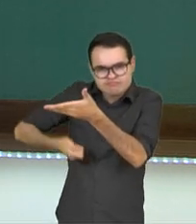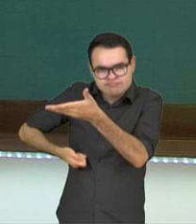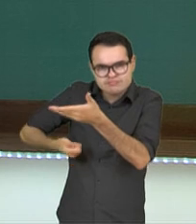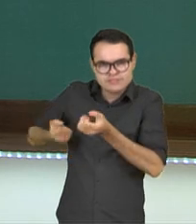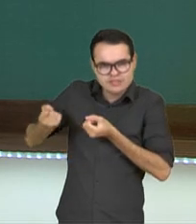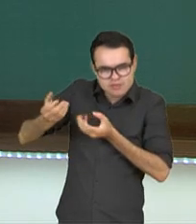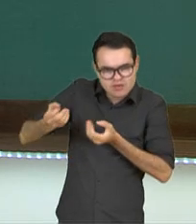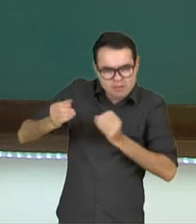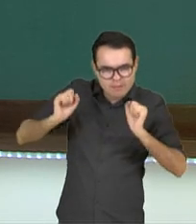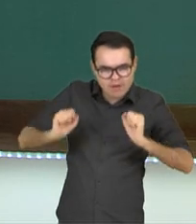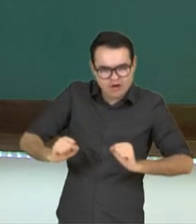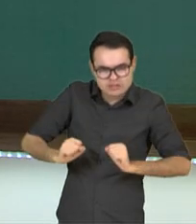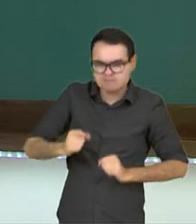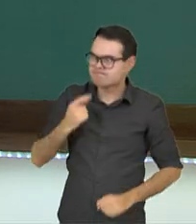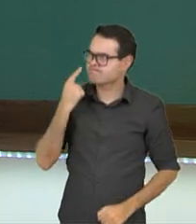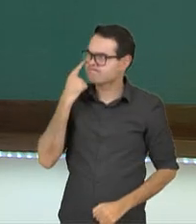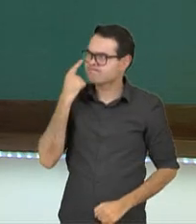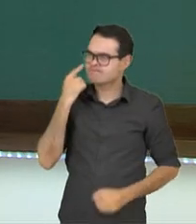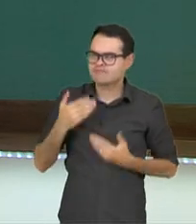Vamos ver isso?